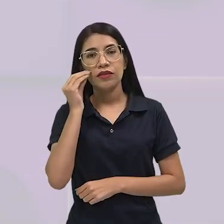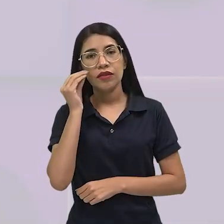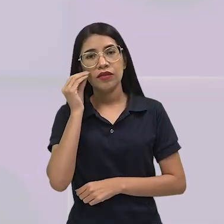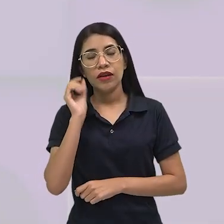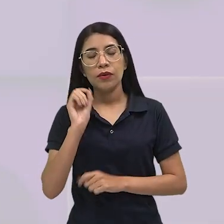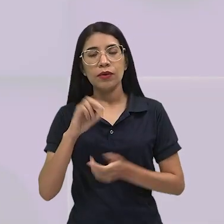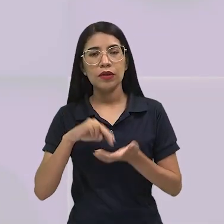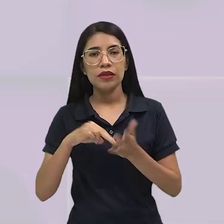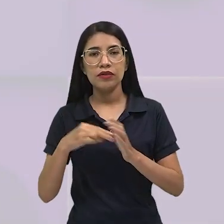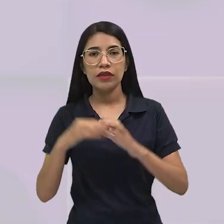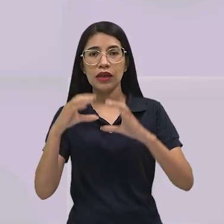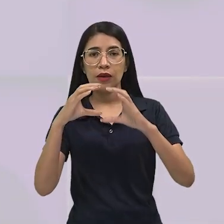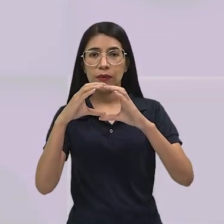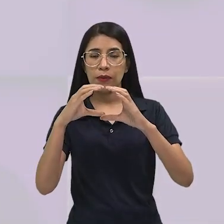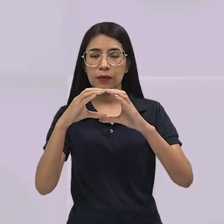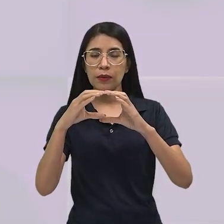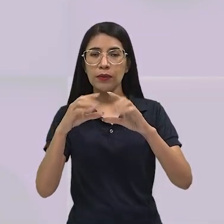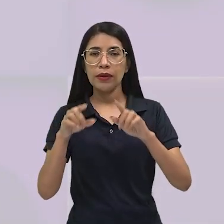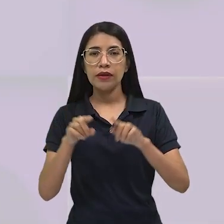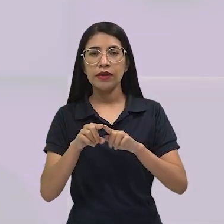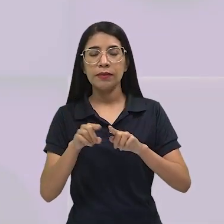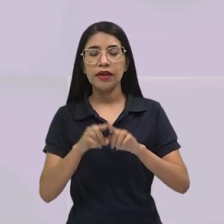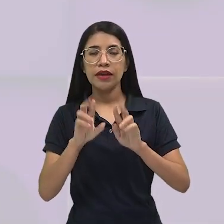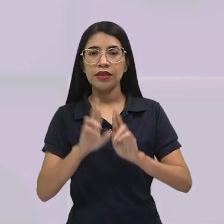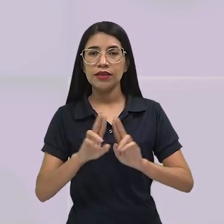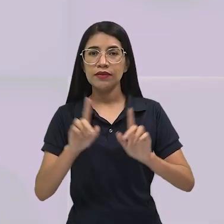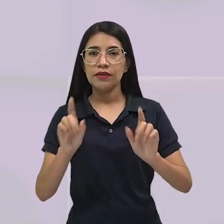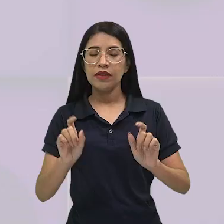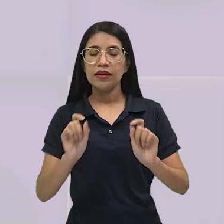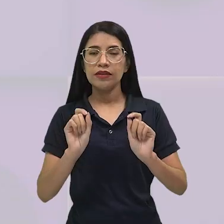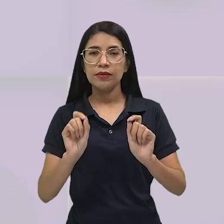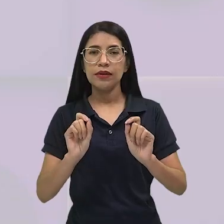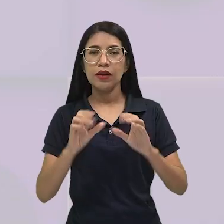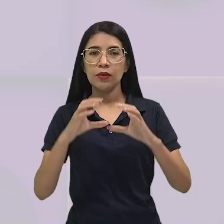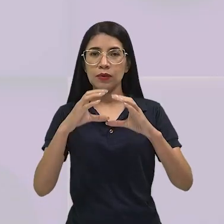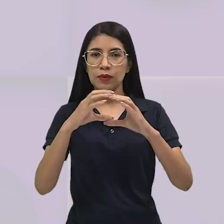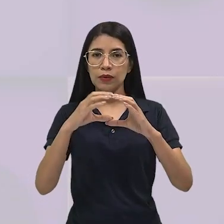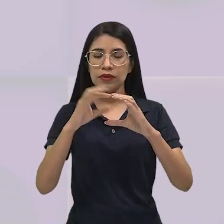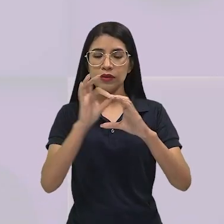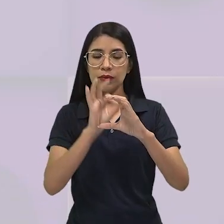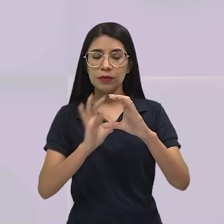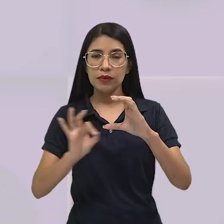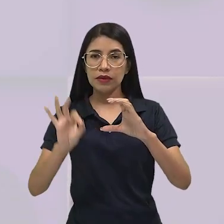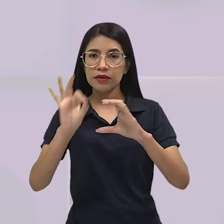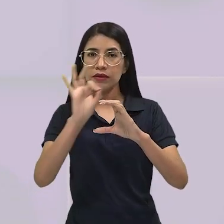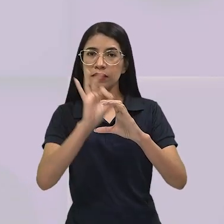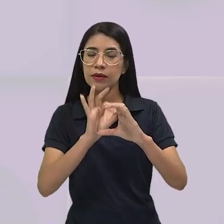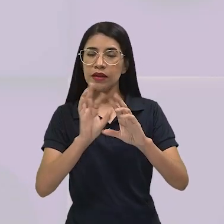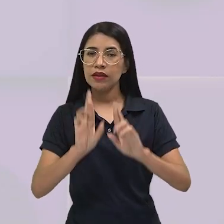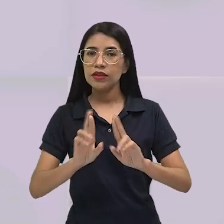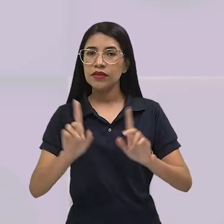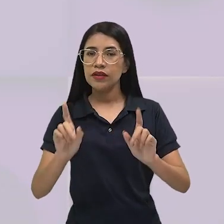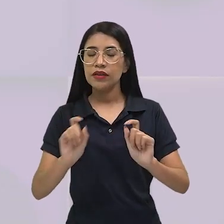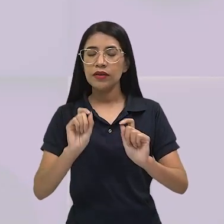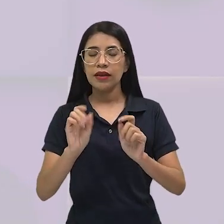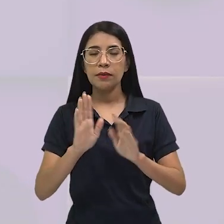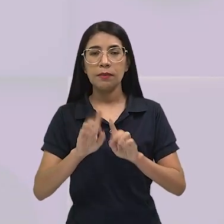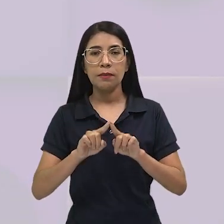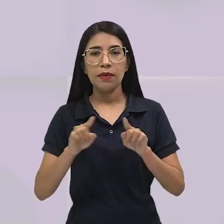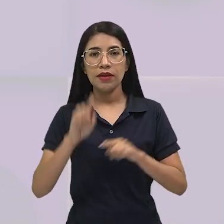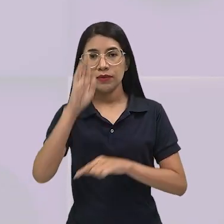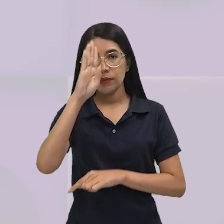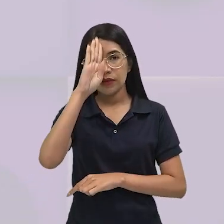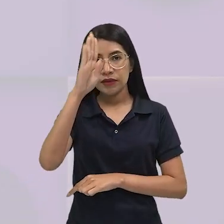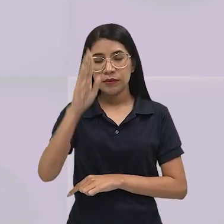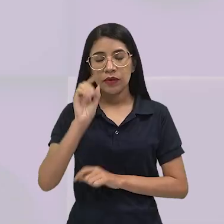que é o círculo, qual a sua diferença, certo, entre círculo e circunferência, mas o foco principal